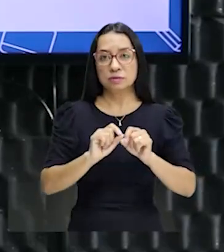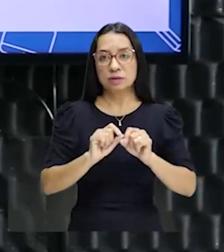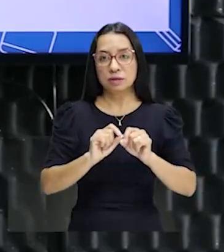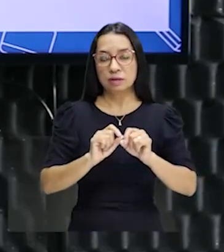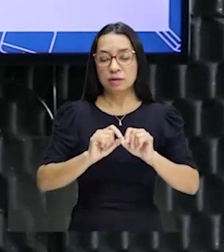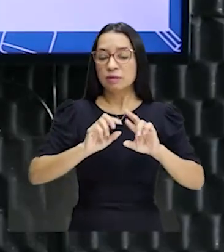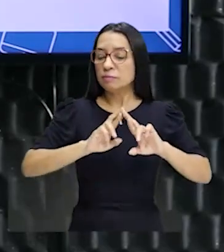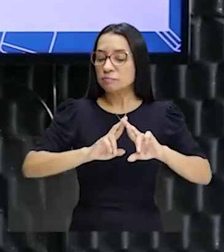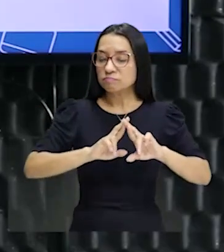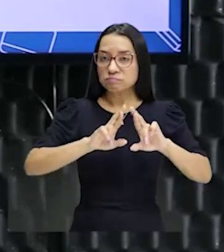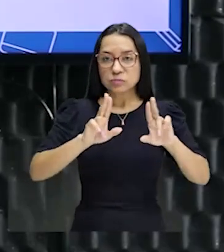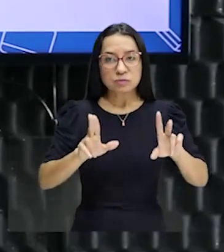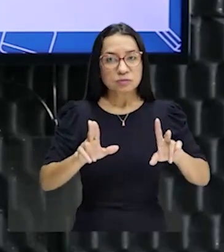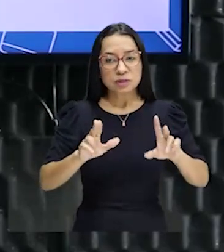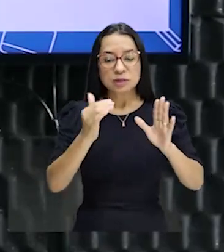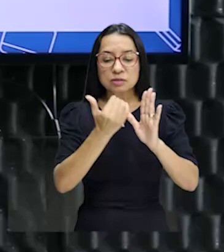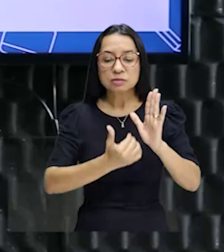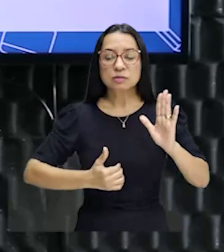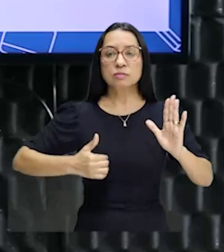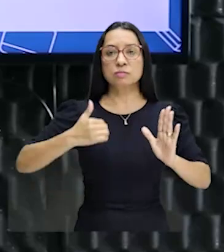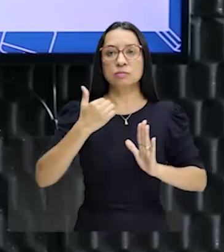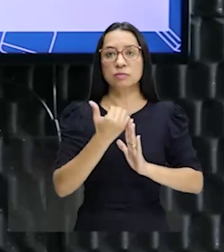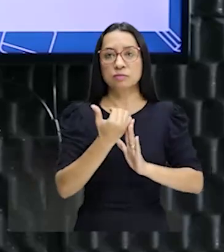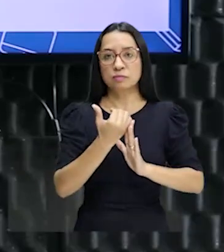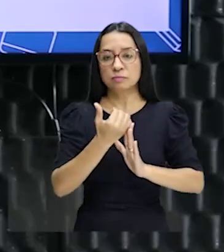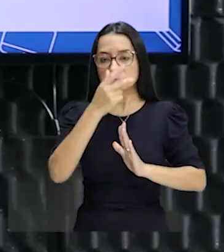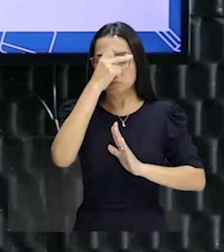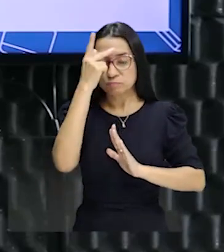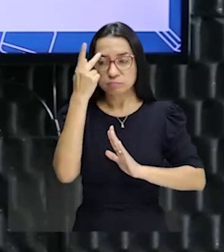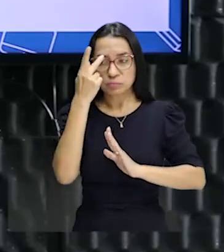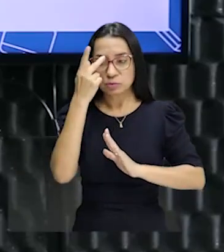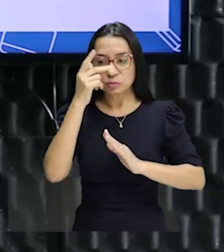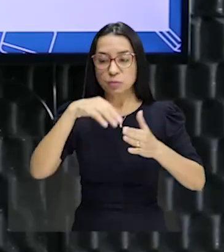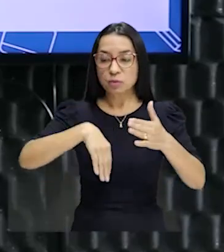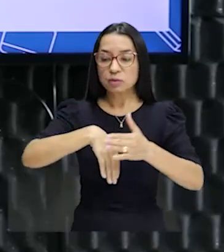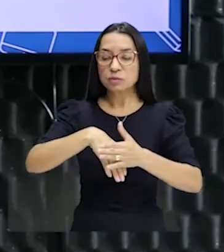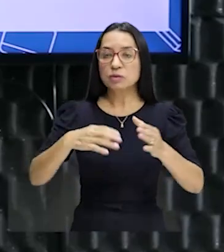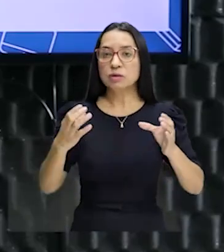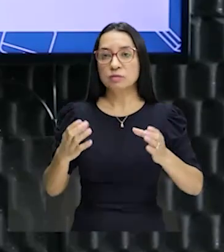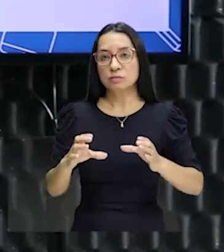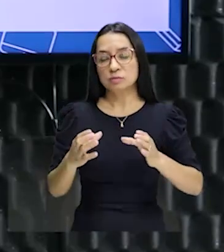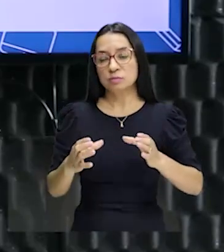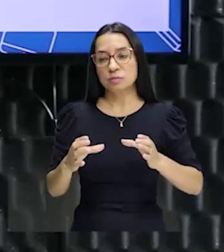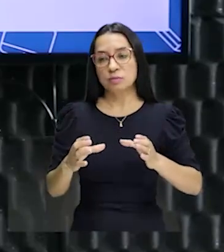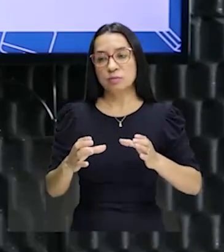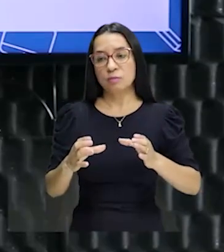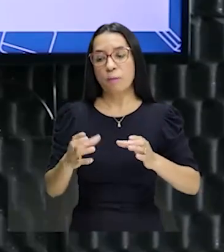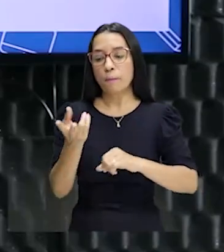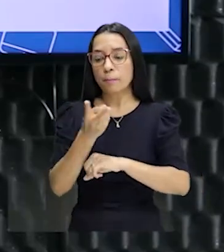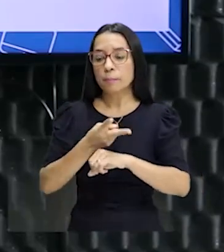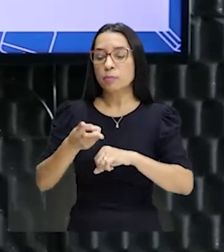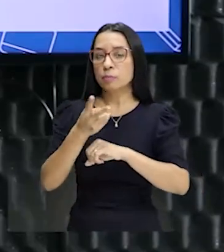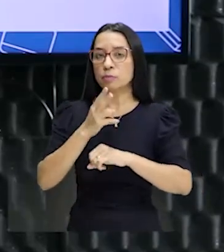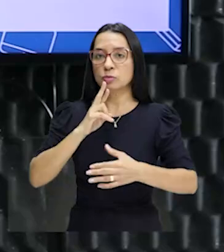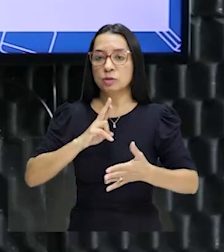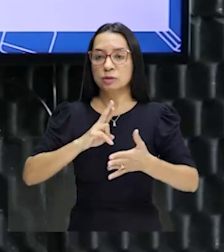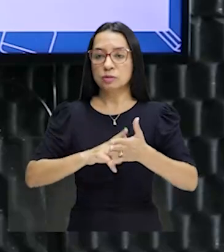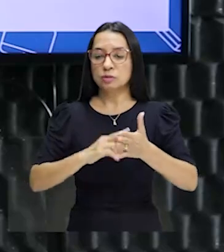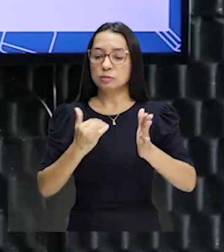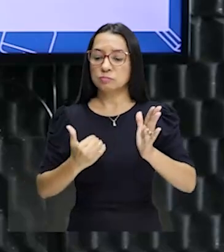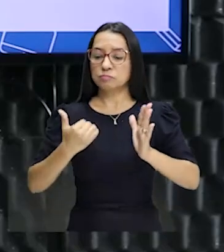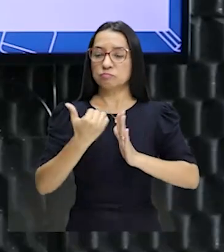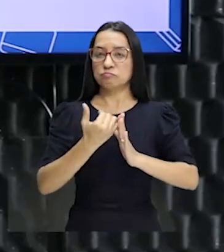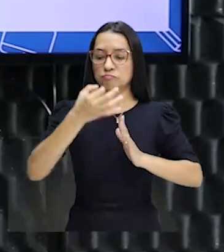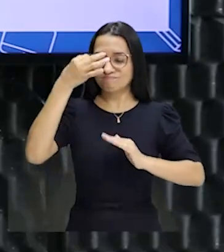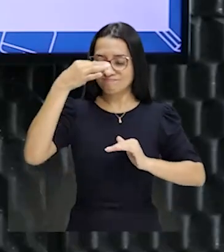da alta performance, de um indivíduo que joga futebol buscando resultados,